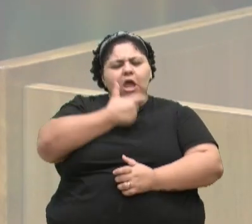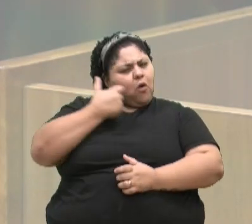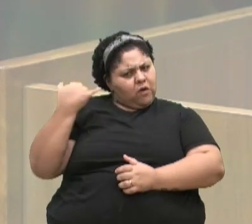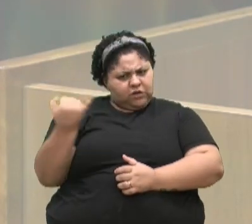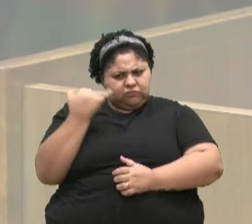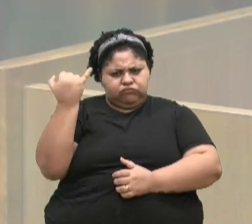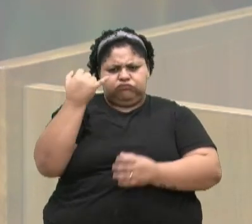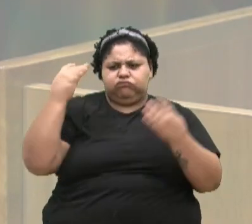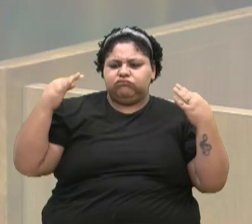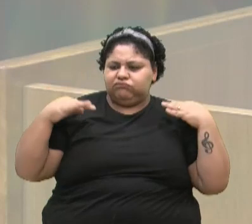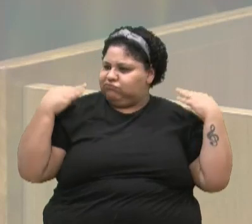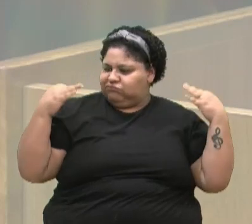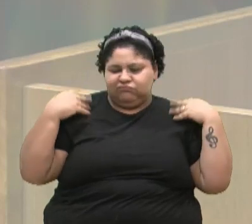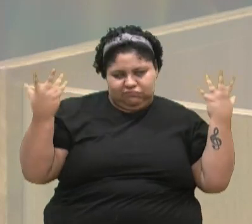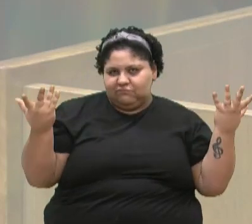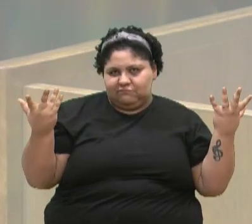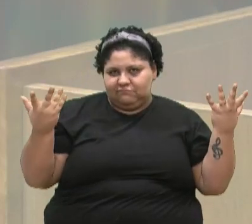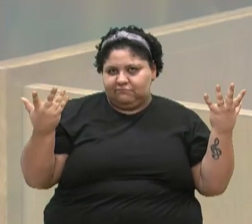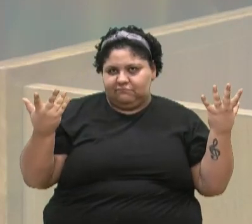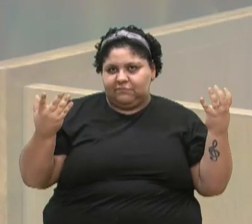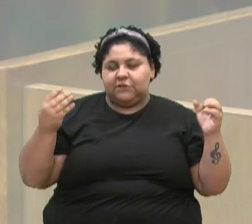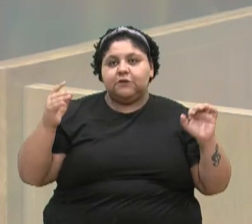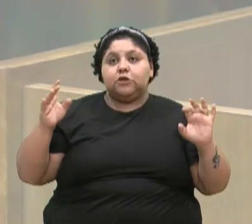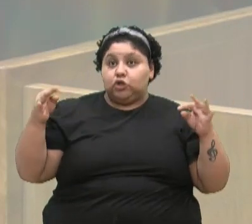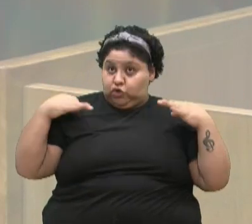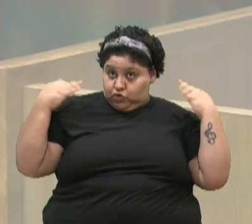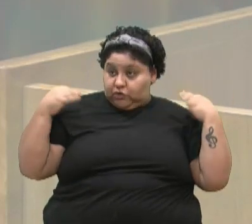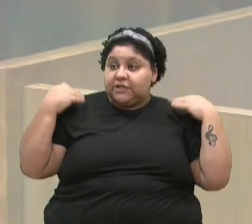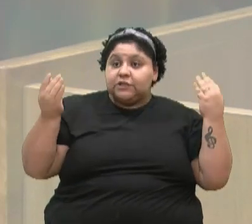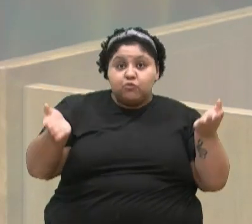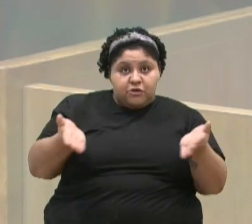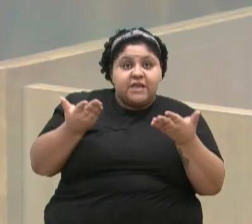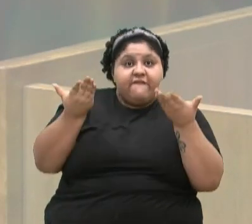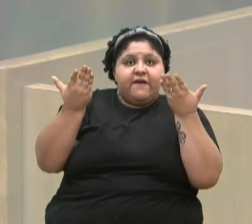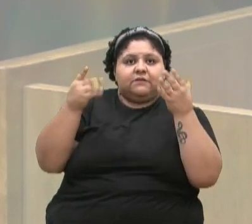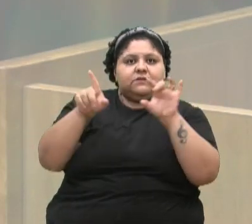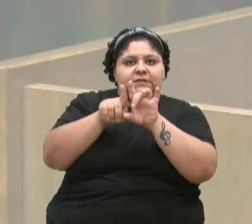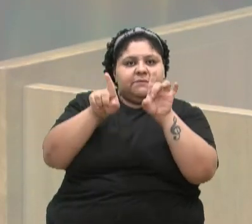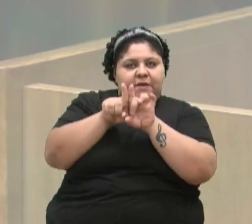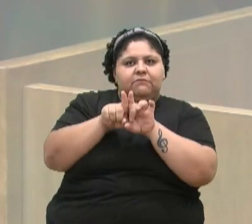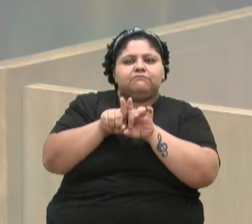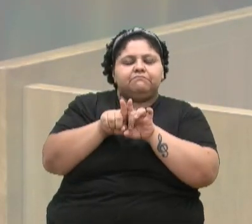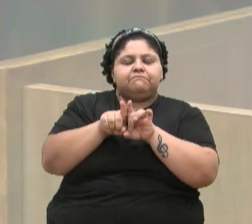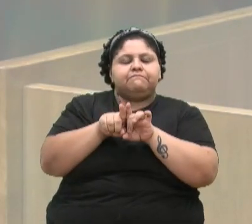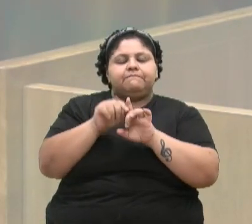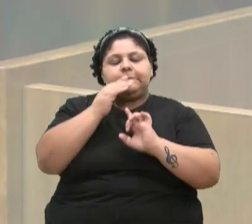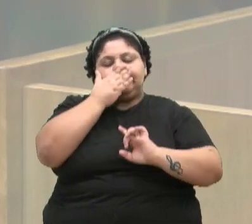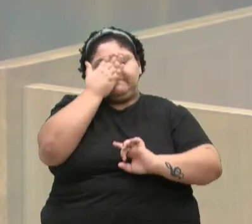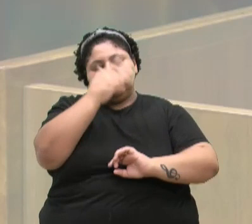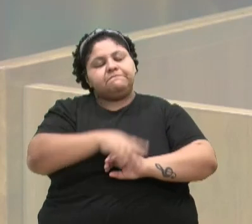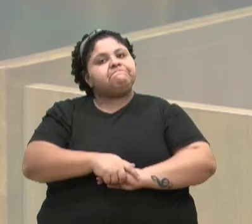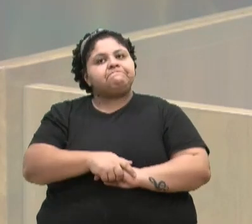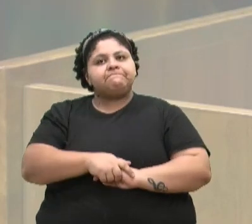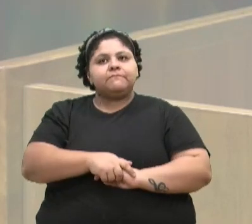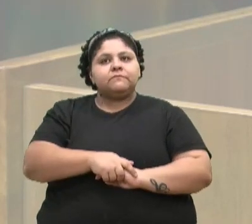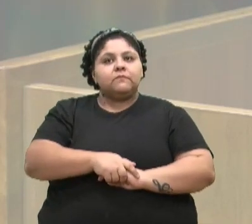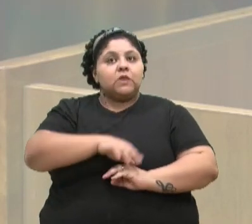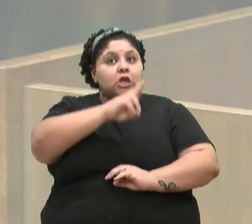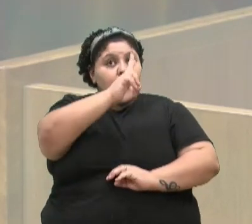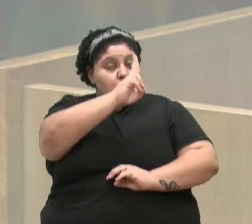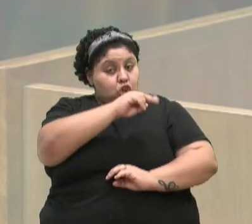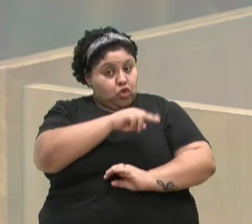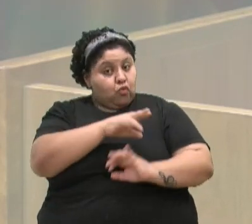do turismo, eu acho que é isso. Turismo e eventos, né, vereador? Turismo e eventos nunca,